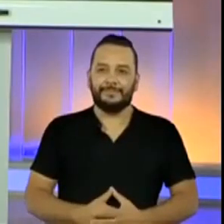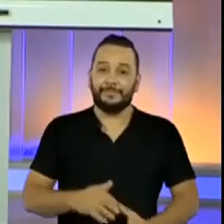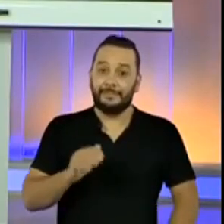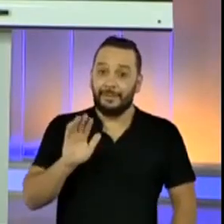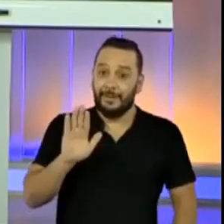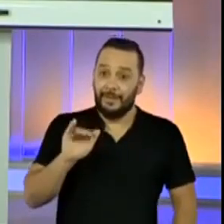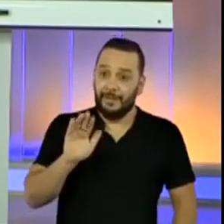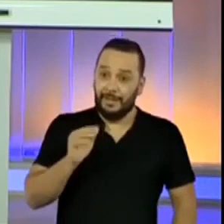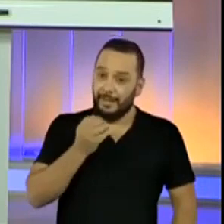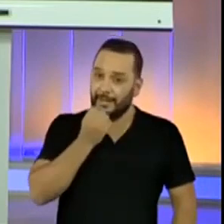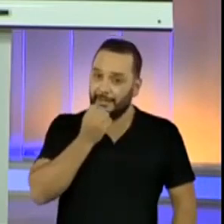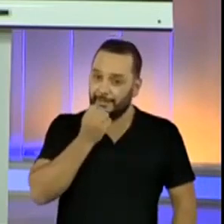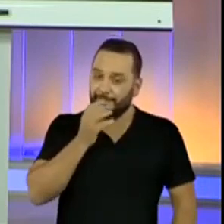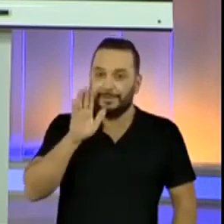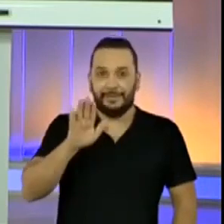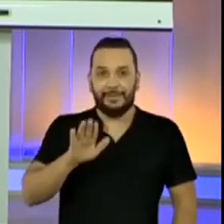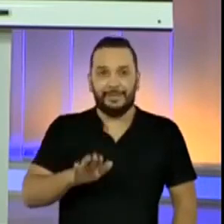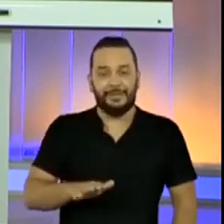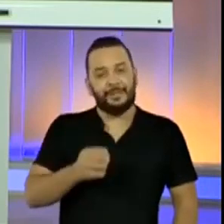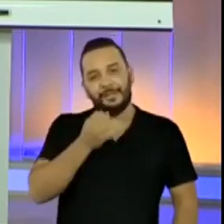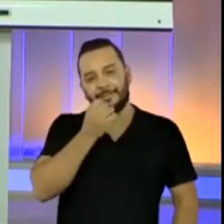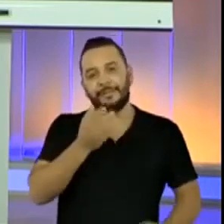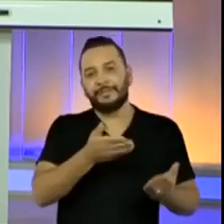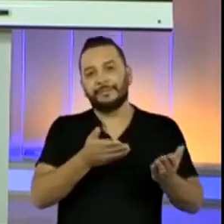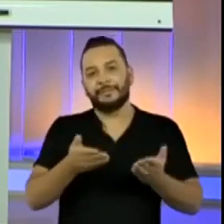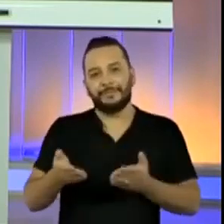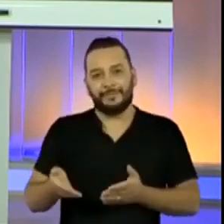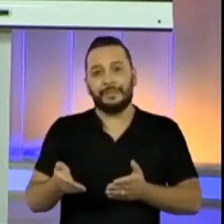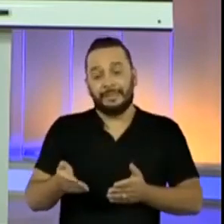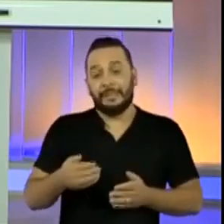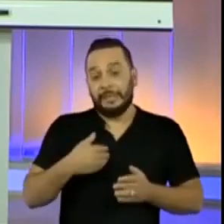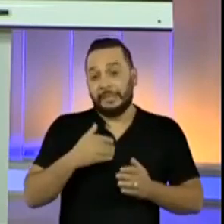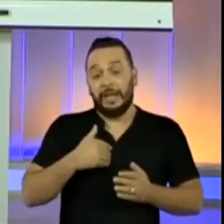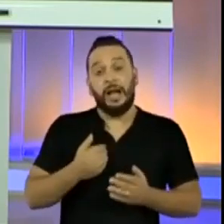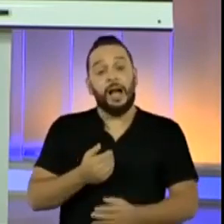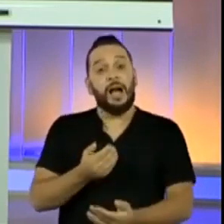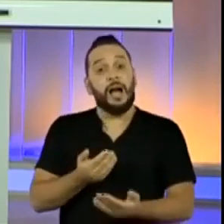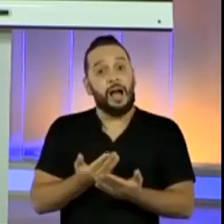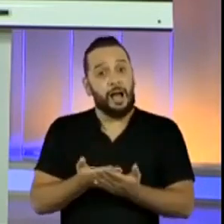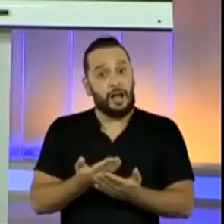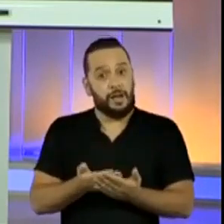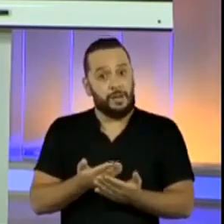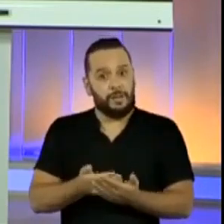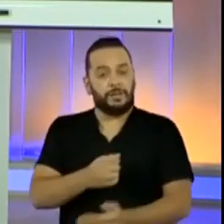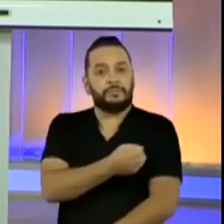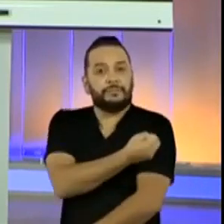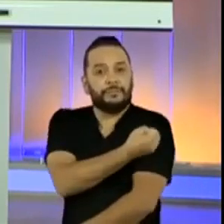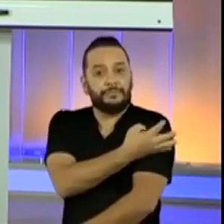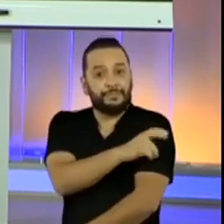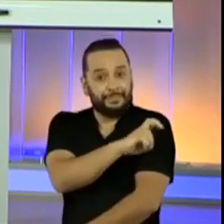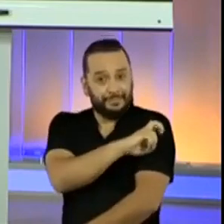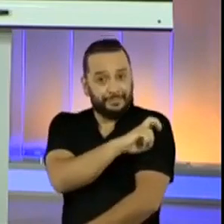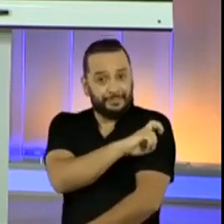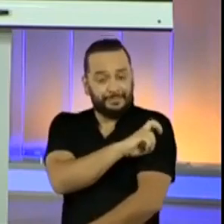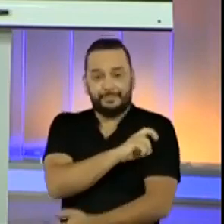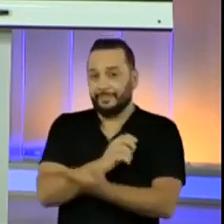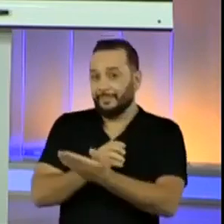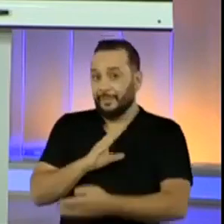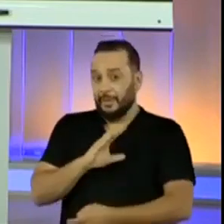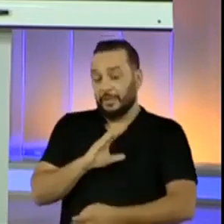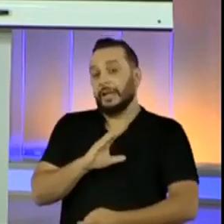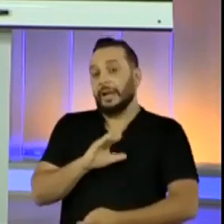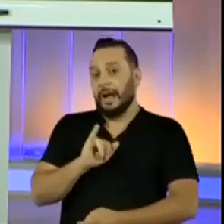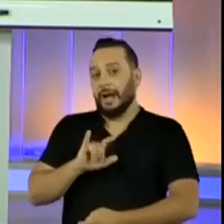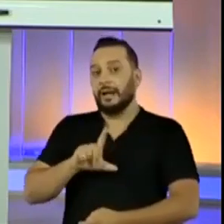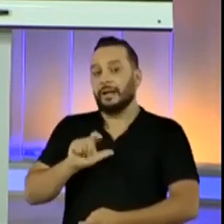Olá, boa tarde. Sejam todos muito bem-vindos, alunos dos quintos anos. Eu sou a professora Carla e hoje eu estou aqui com uma aula de língua